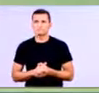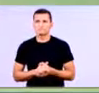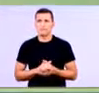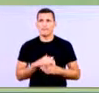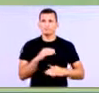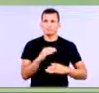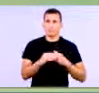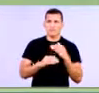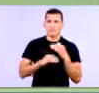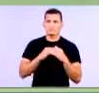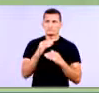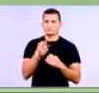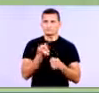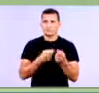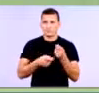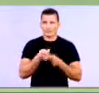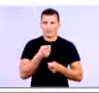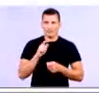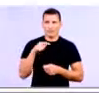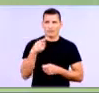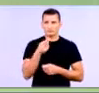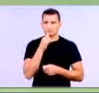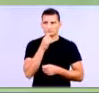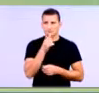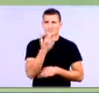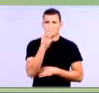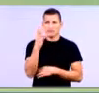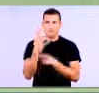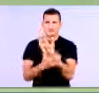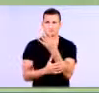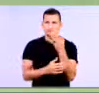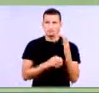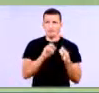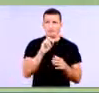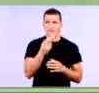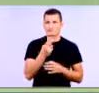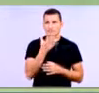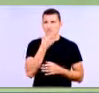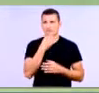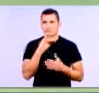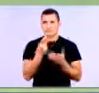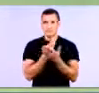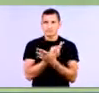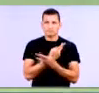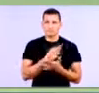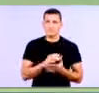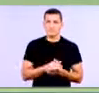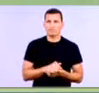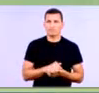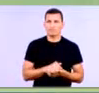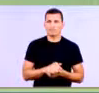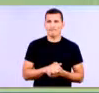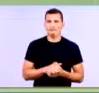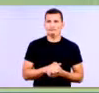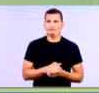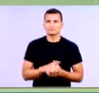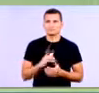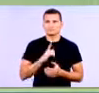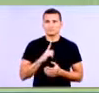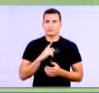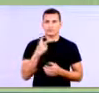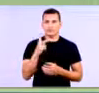um desastre natural ou provocado pelo homem. Existe aí, para a sua implementação,